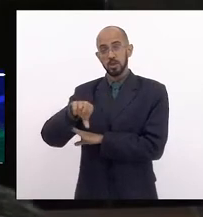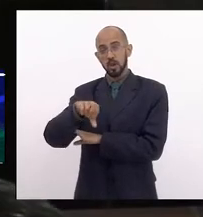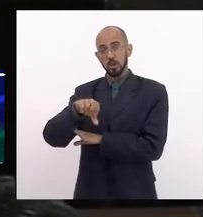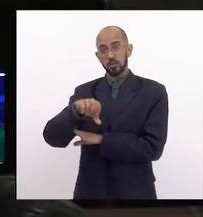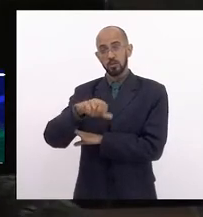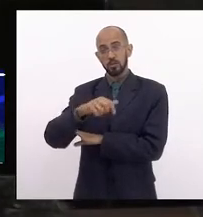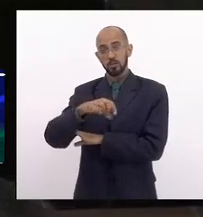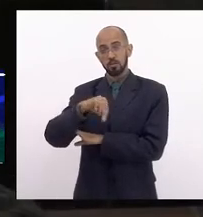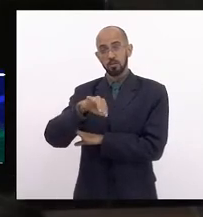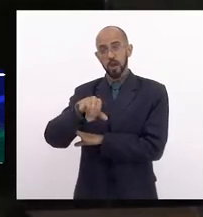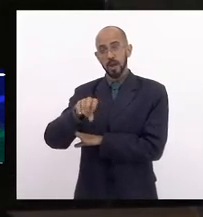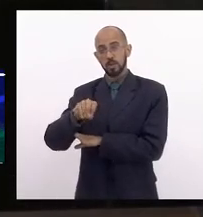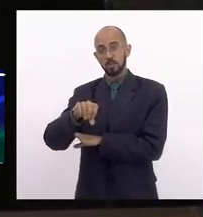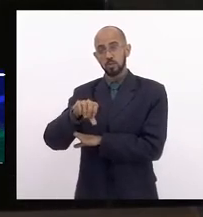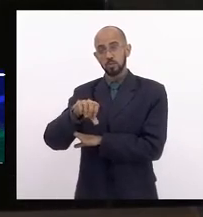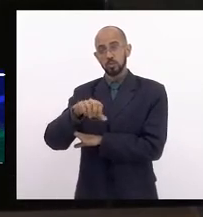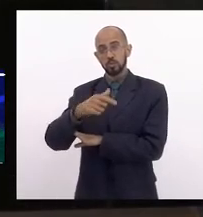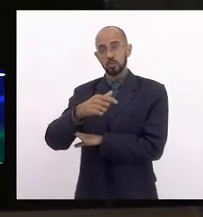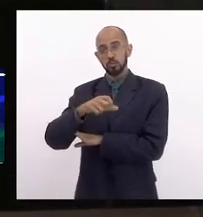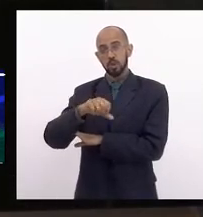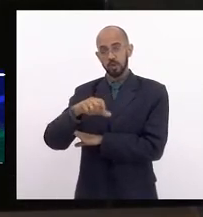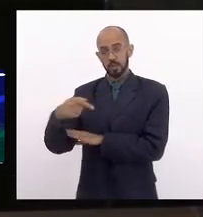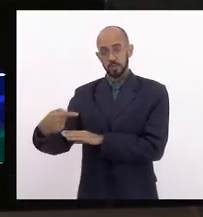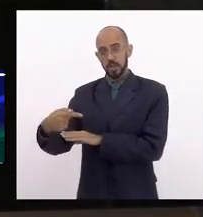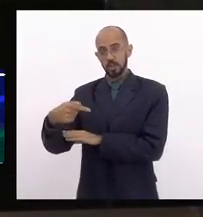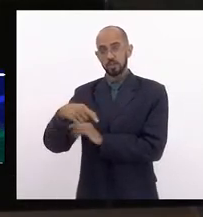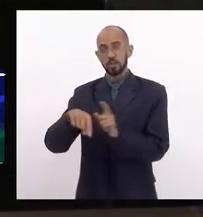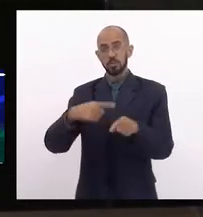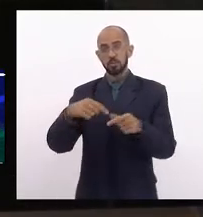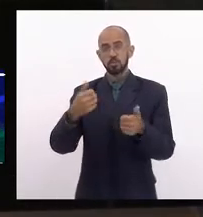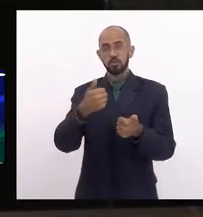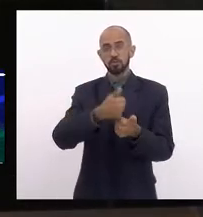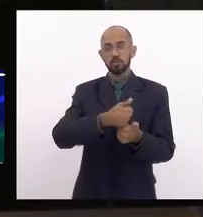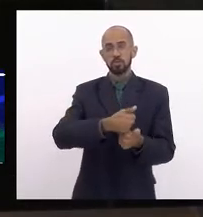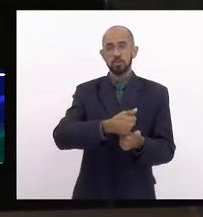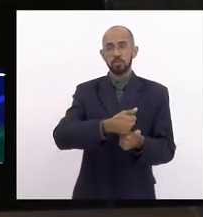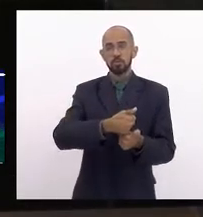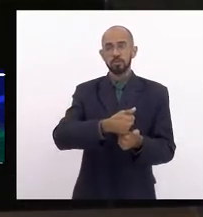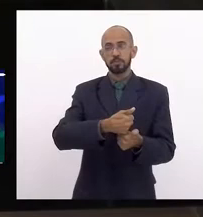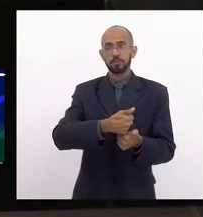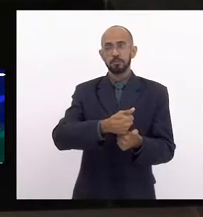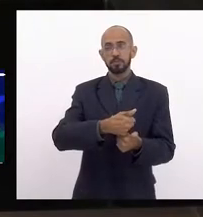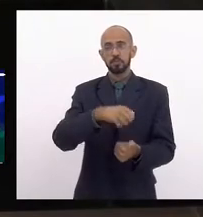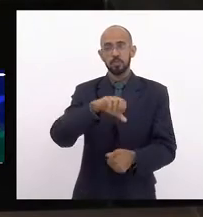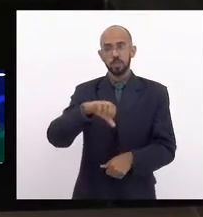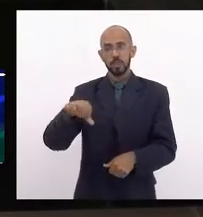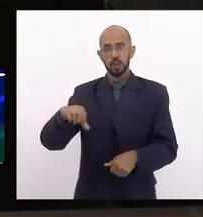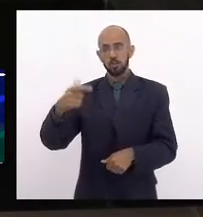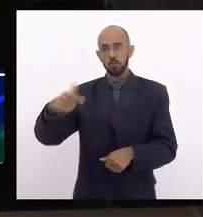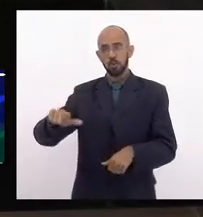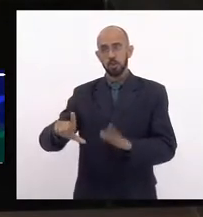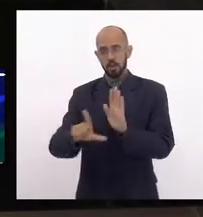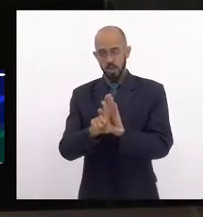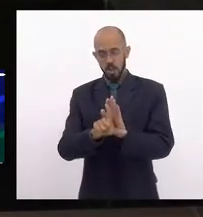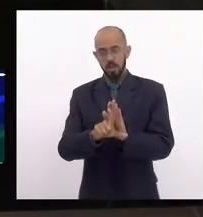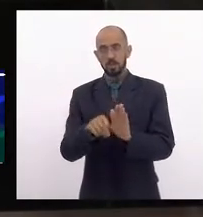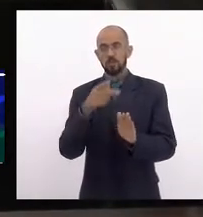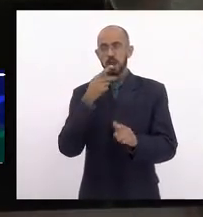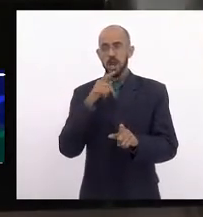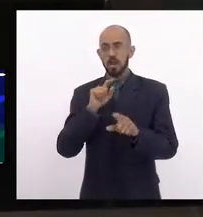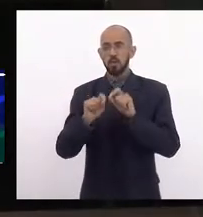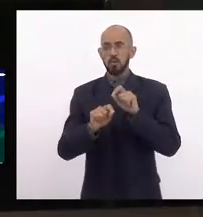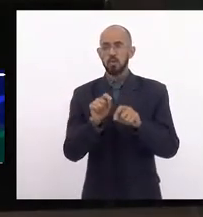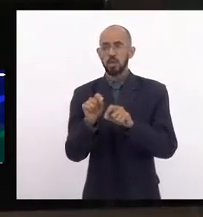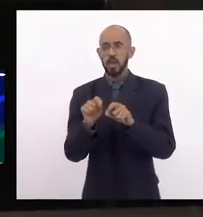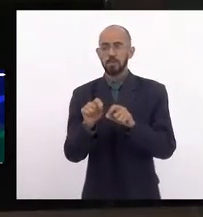depois substituída pela lei 7.716 de janeiro de 1989 diz o seguinte por